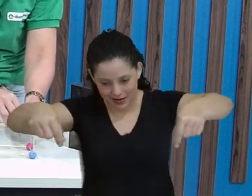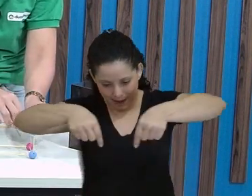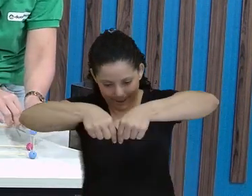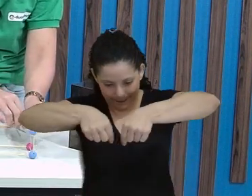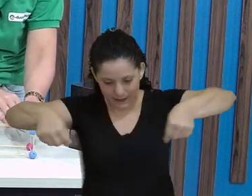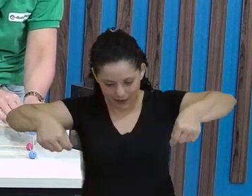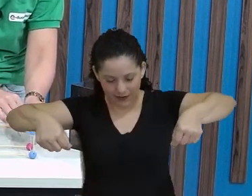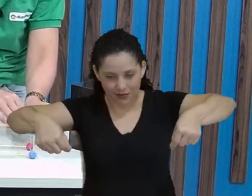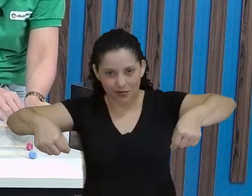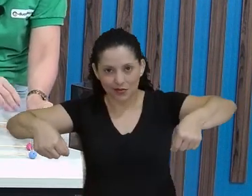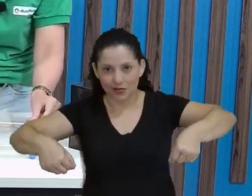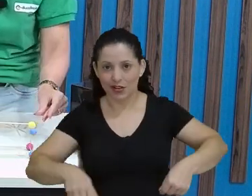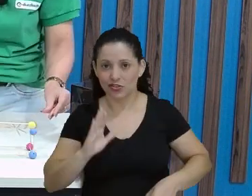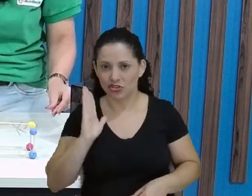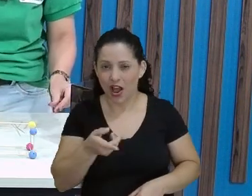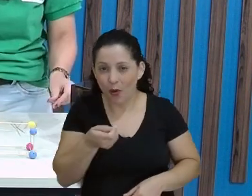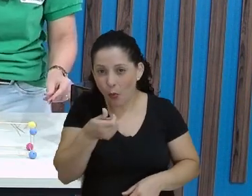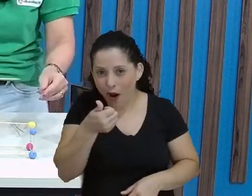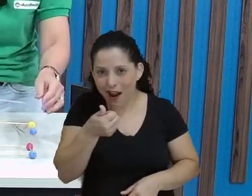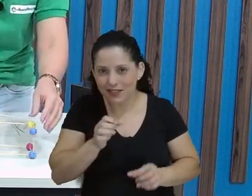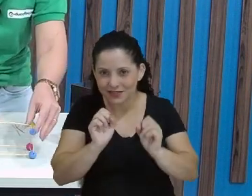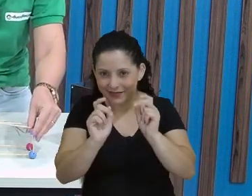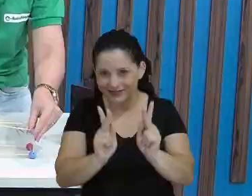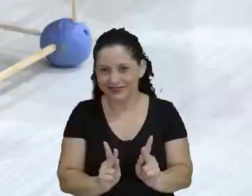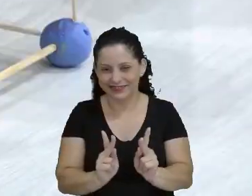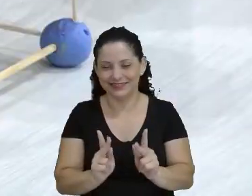quase prontinho o meu